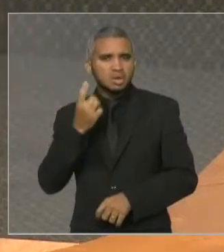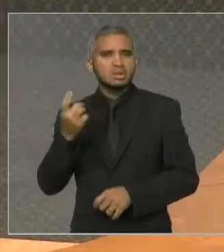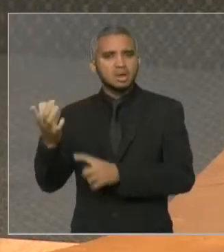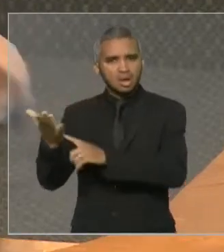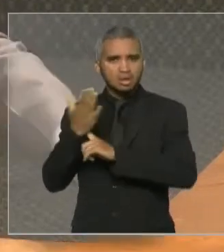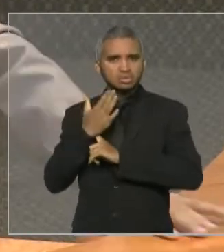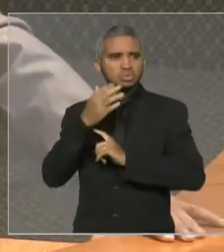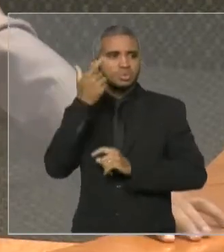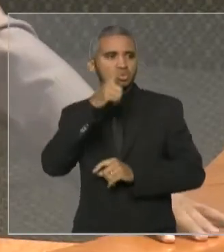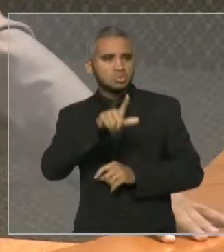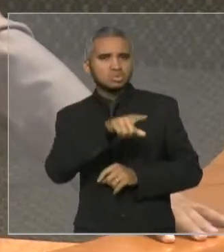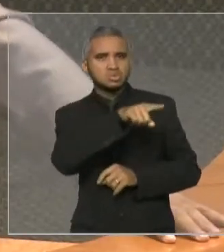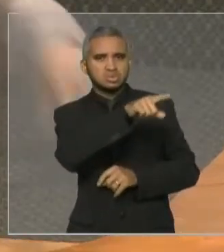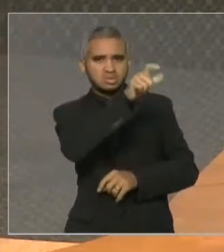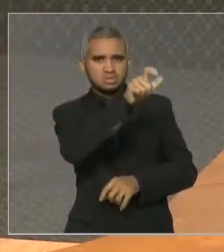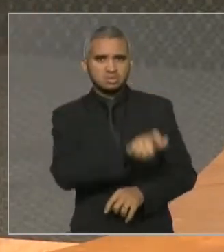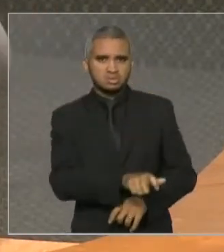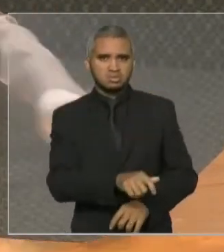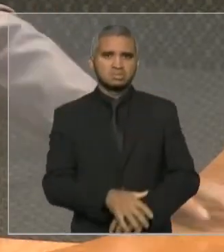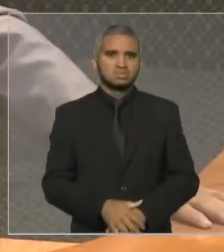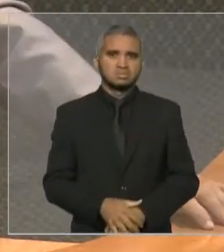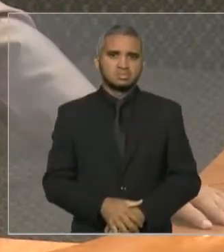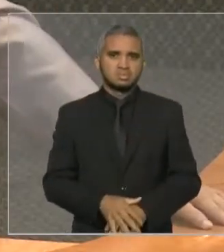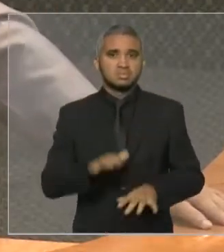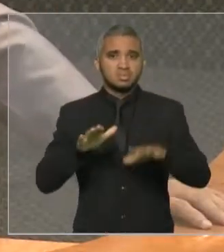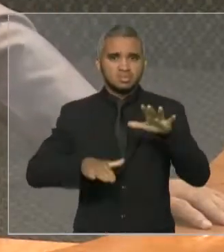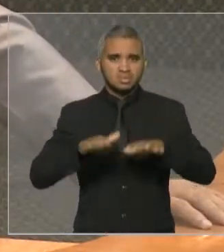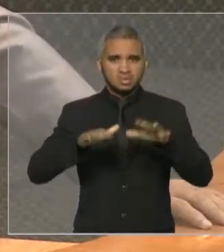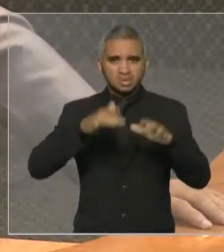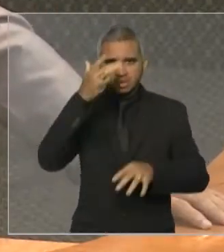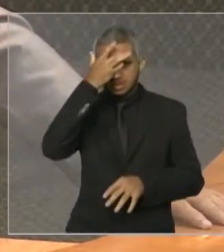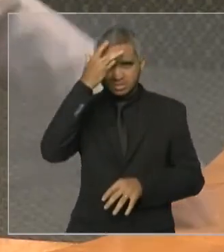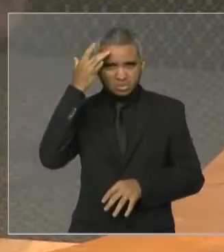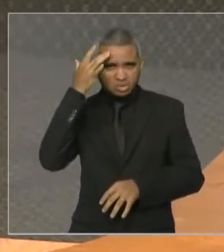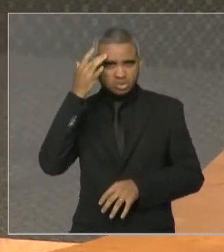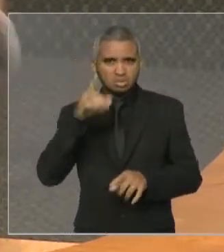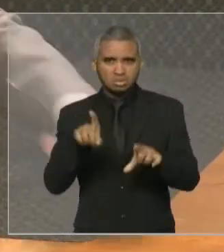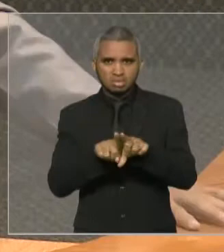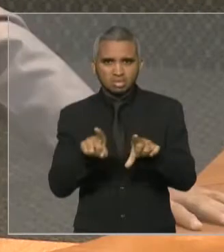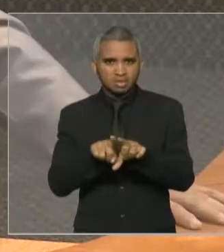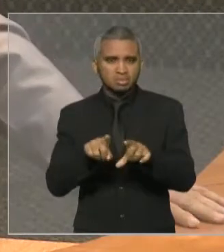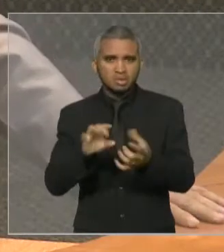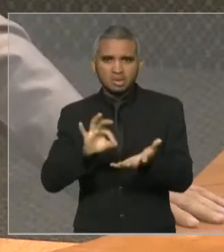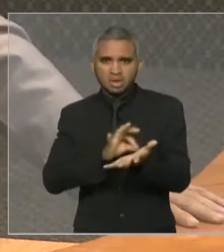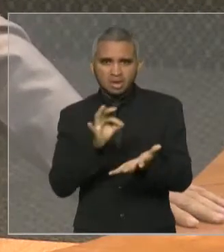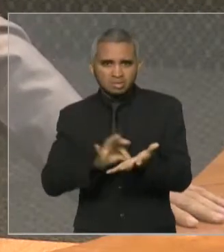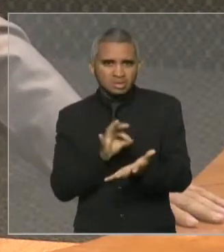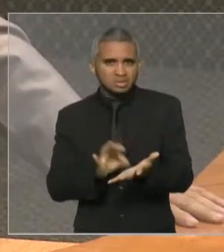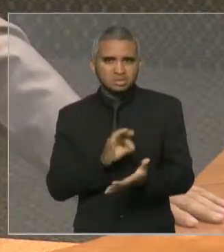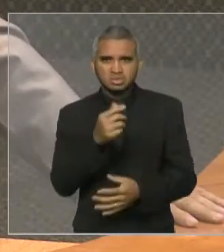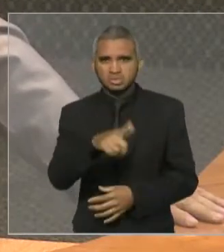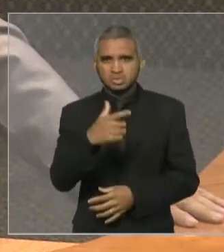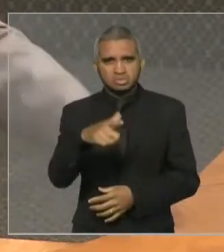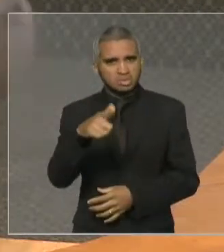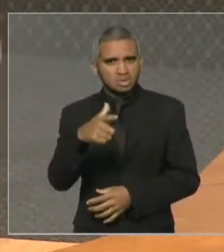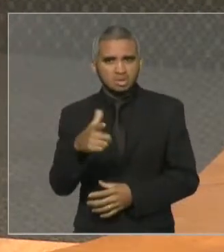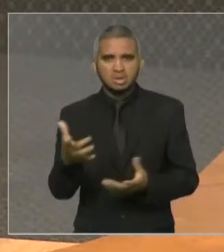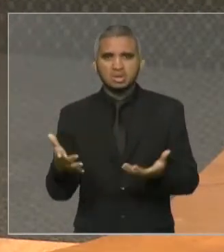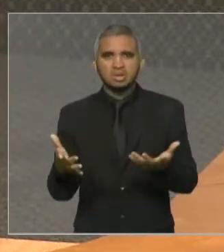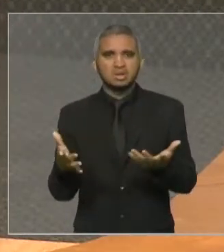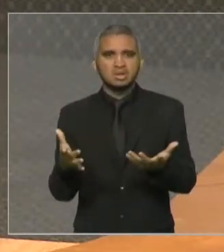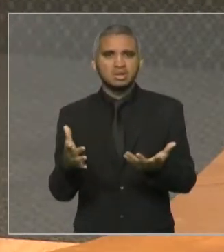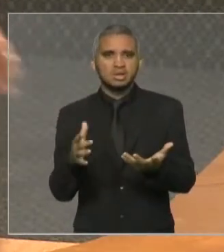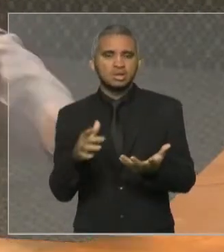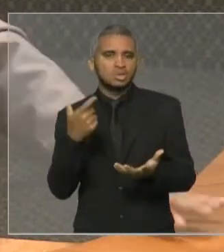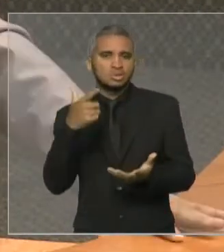E aqueles que não têm, que não estão em cargos comissionados, que não têm amizades, que não têm o